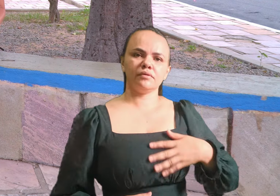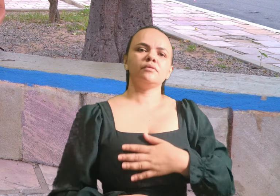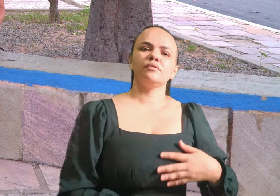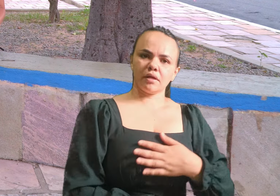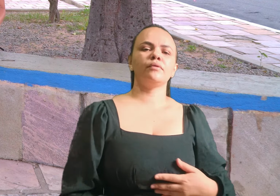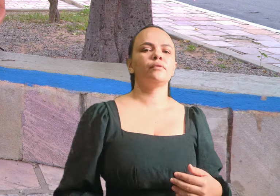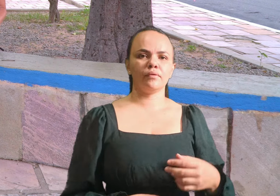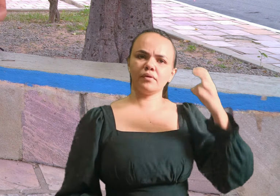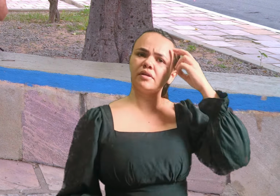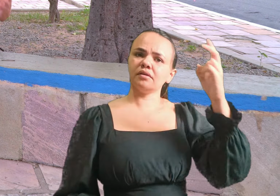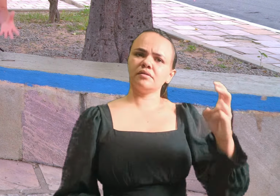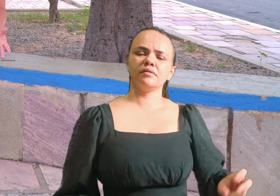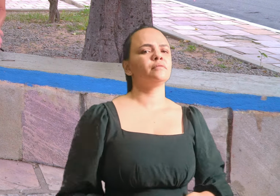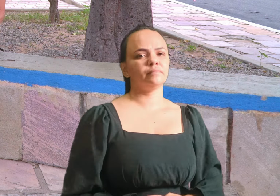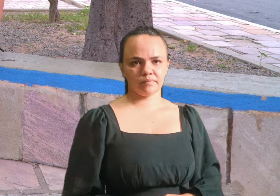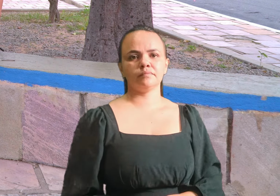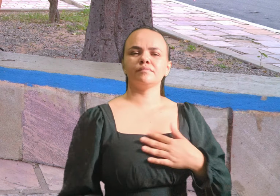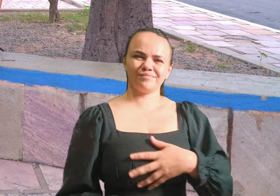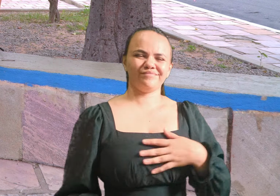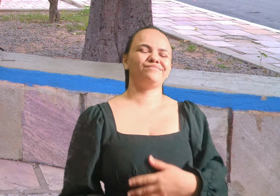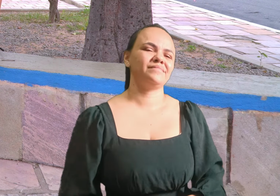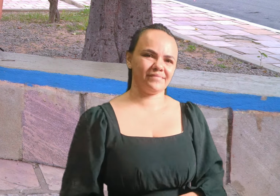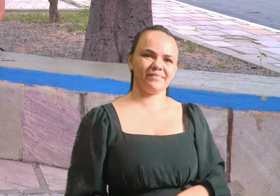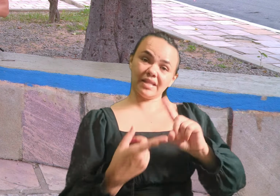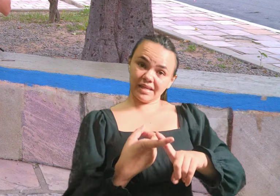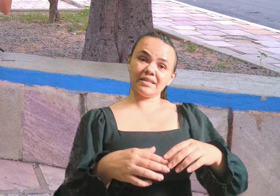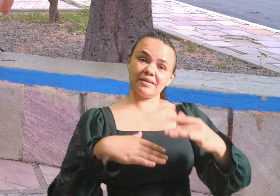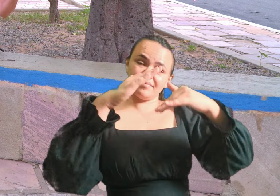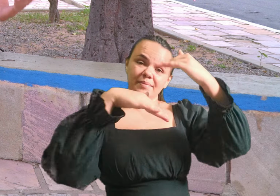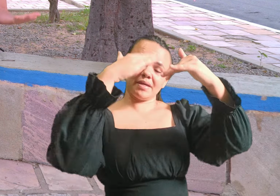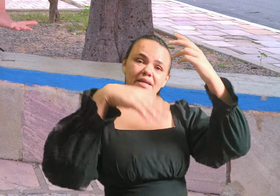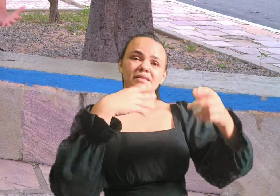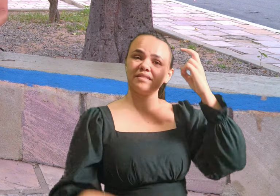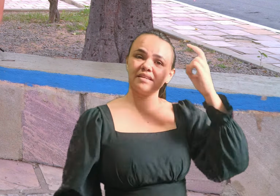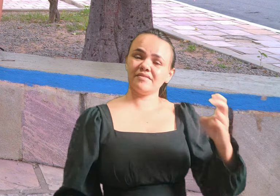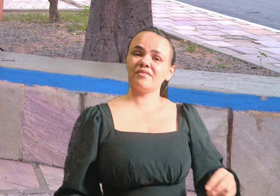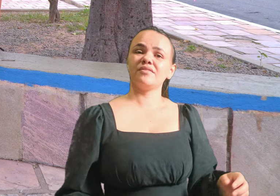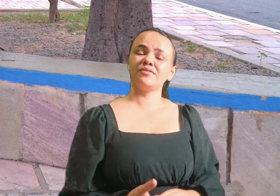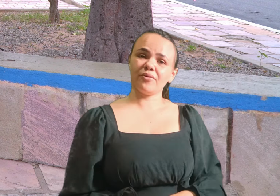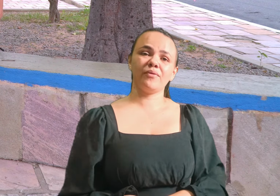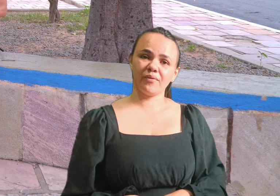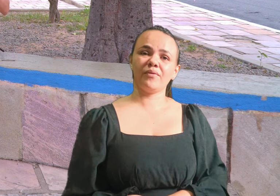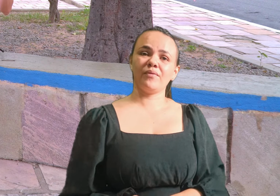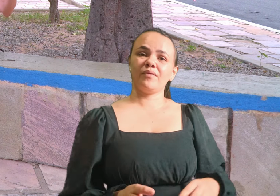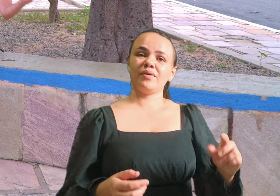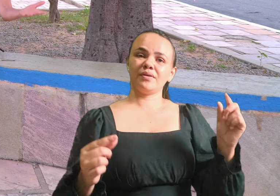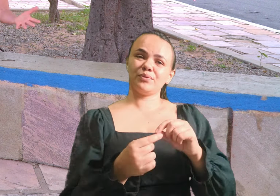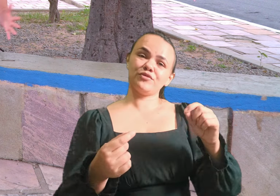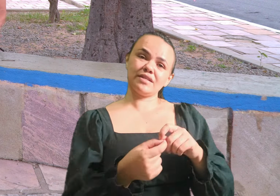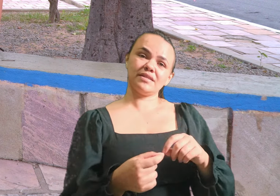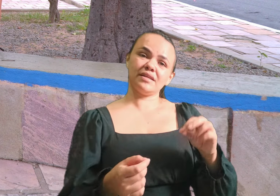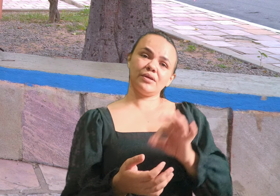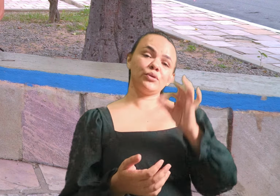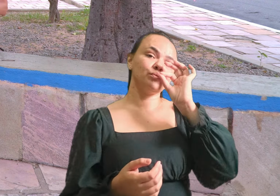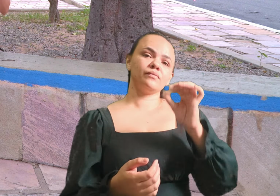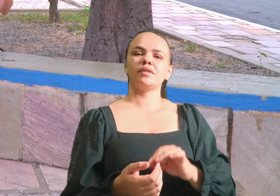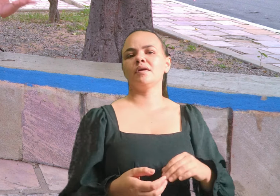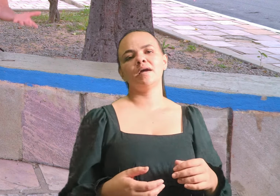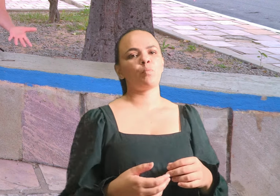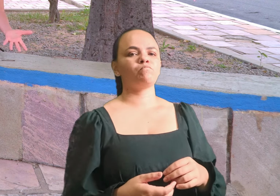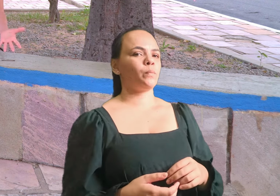da cultura e que desenvolve também cultura quem faz o seu sequilho quem canta uma música